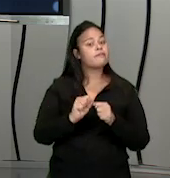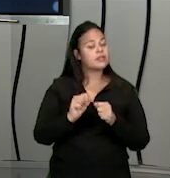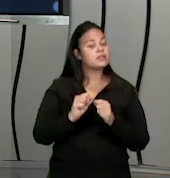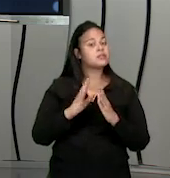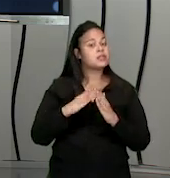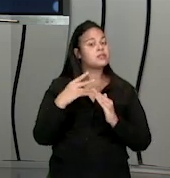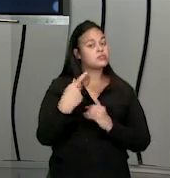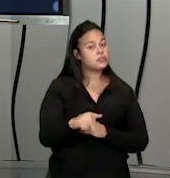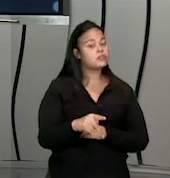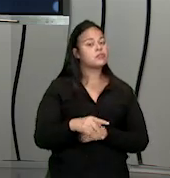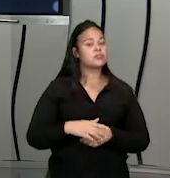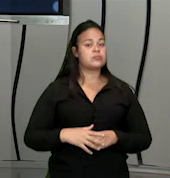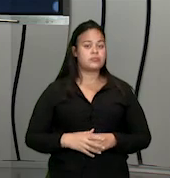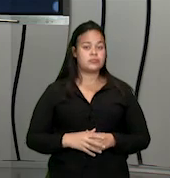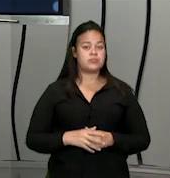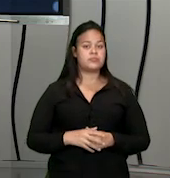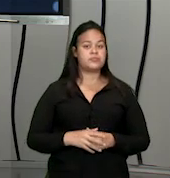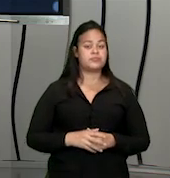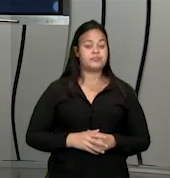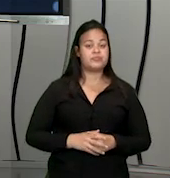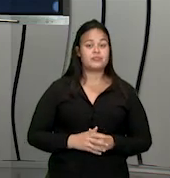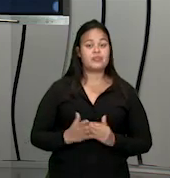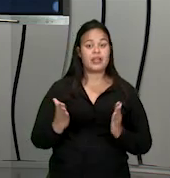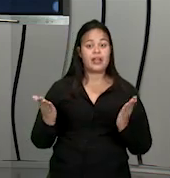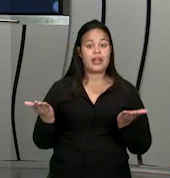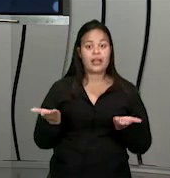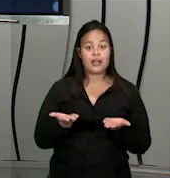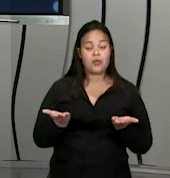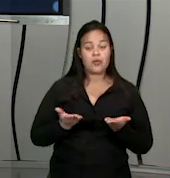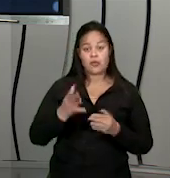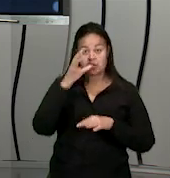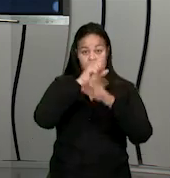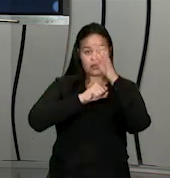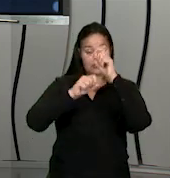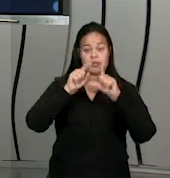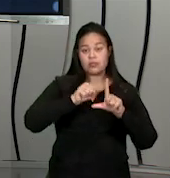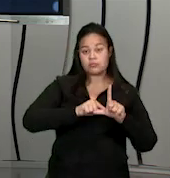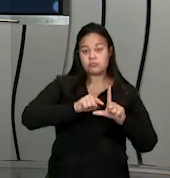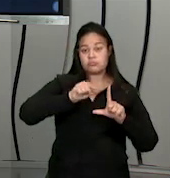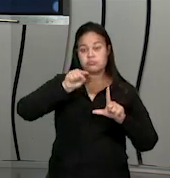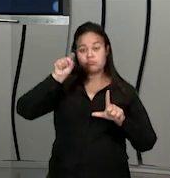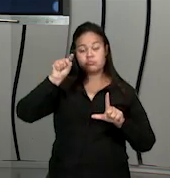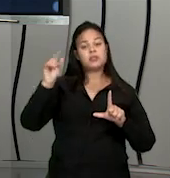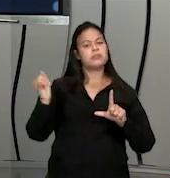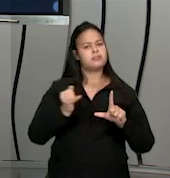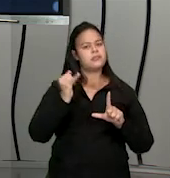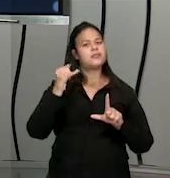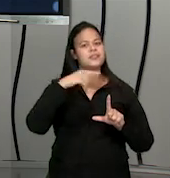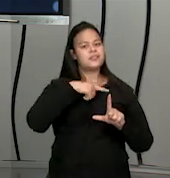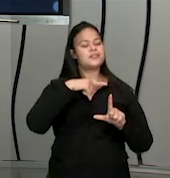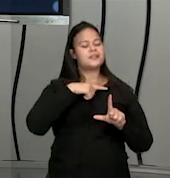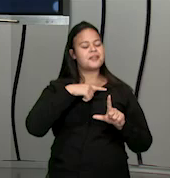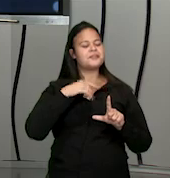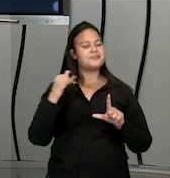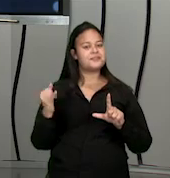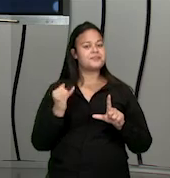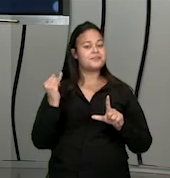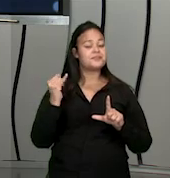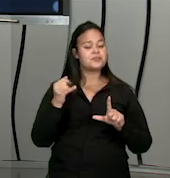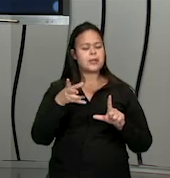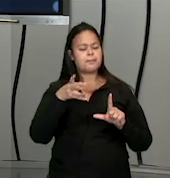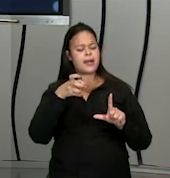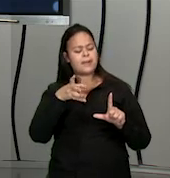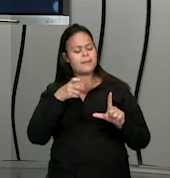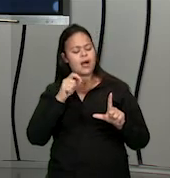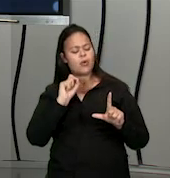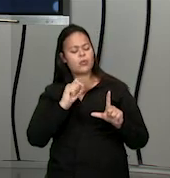π em casa. E aí nós vamos passar para os gráficos, vejam bem, que é o que importa, né? A aula de hoje é isso, é identificar